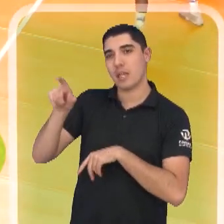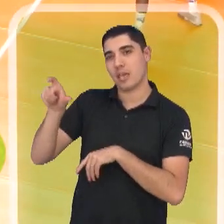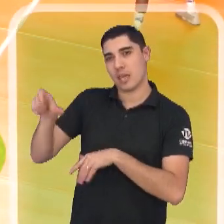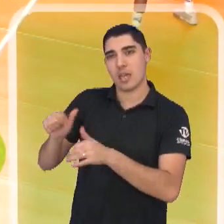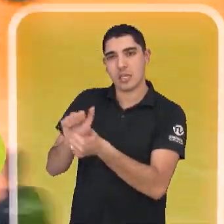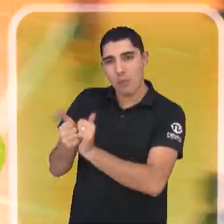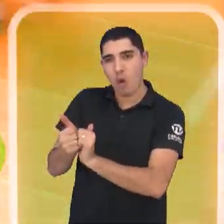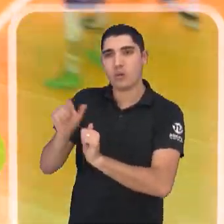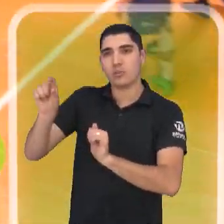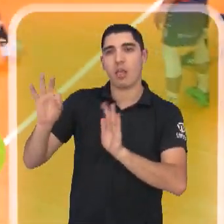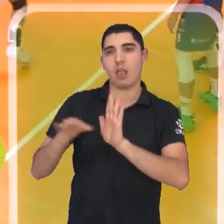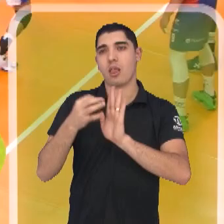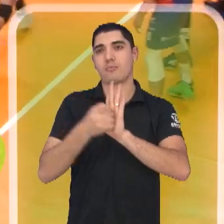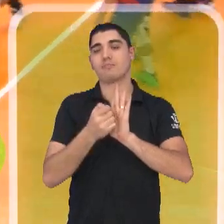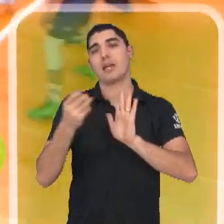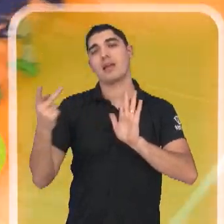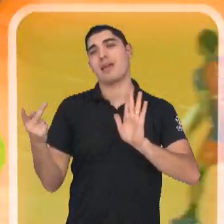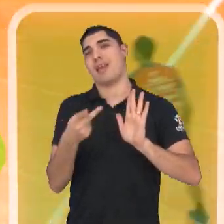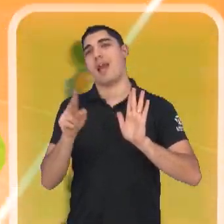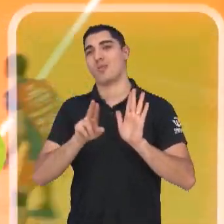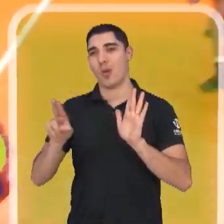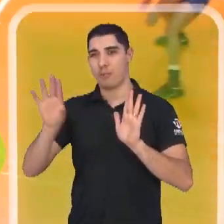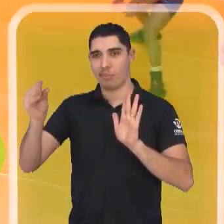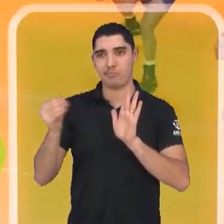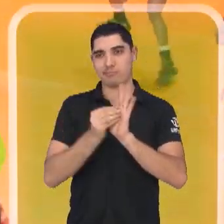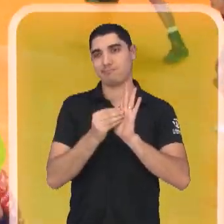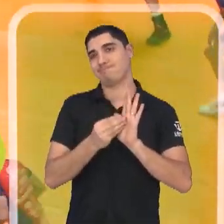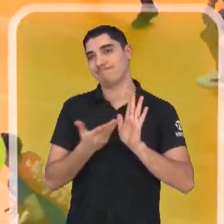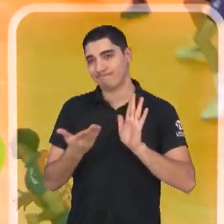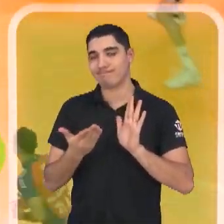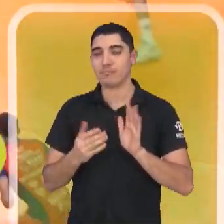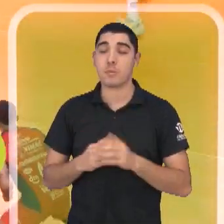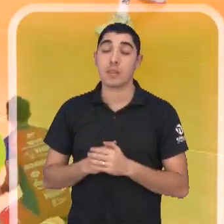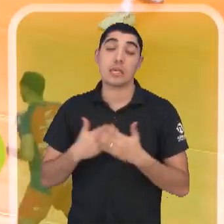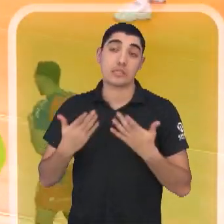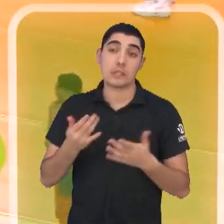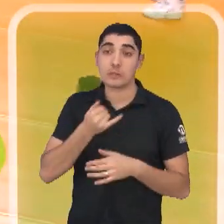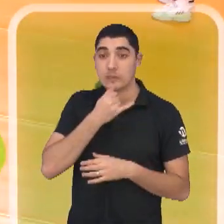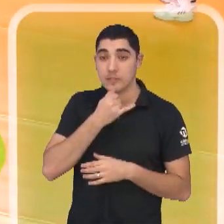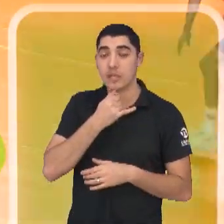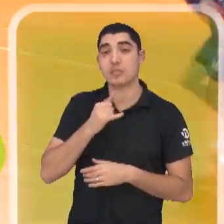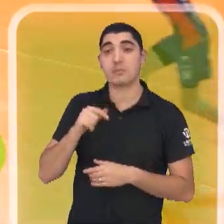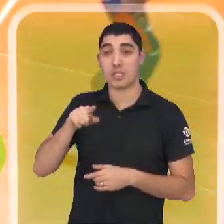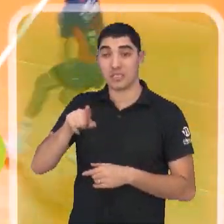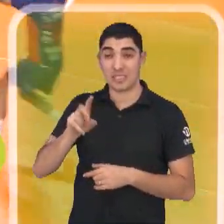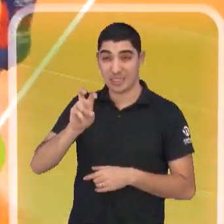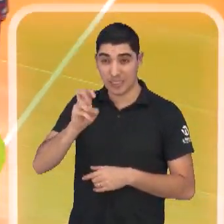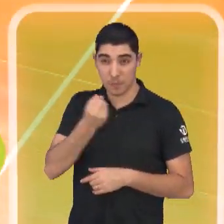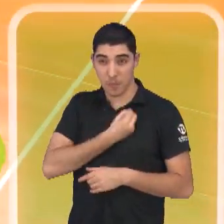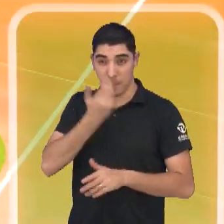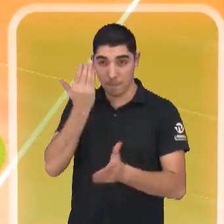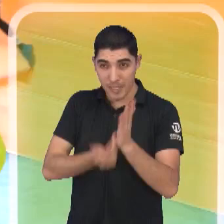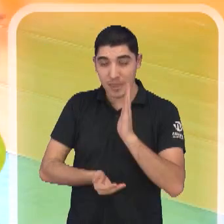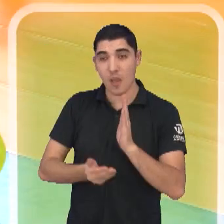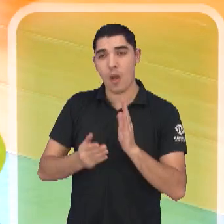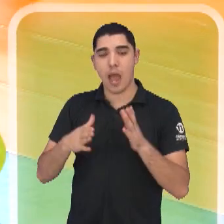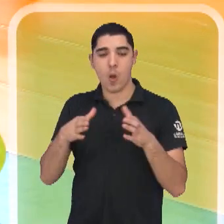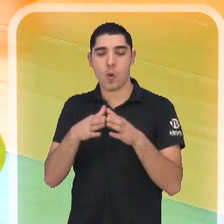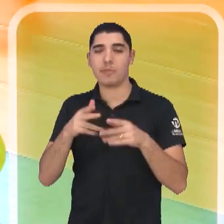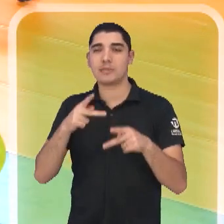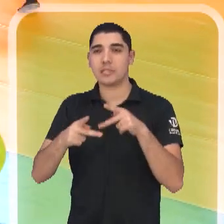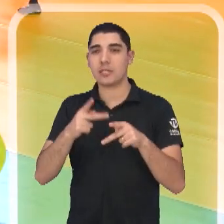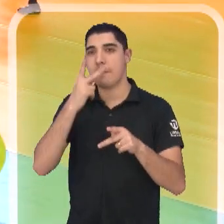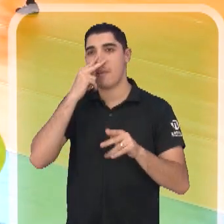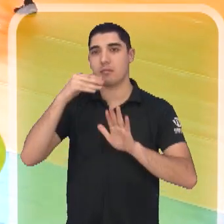usados de maneira irregular ali do Sanchez e do Tati então coincidentemente quando saiu essa essa decisão time São José acabou caindo muito